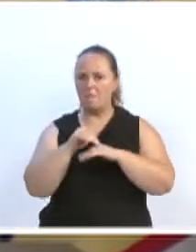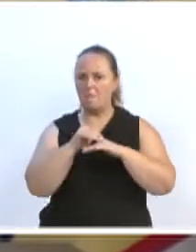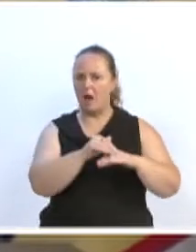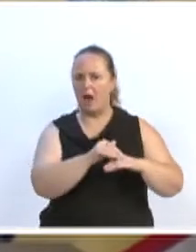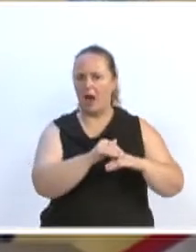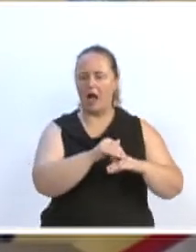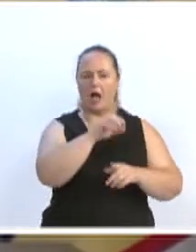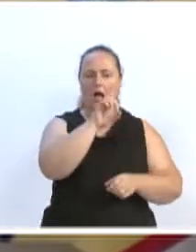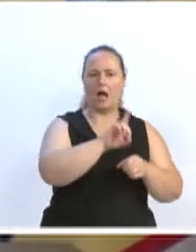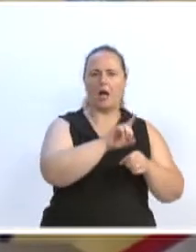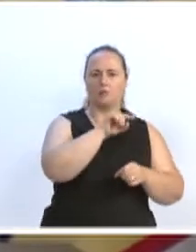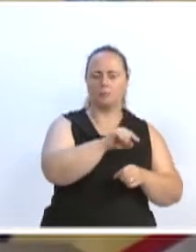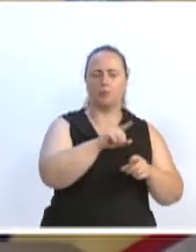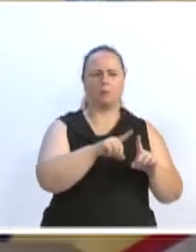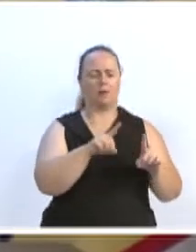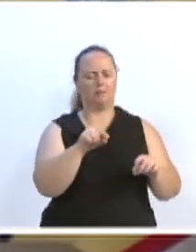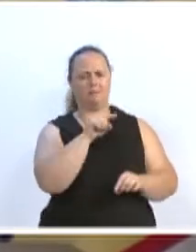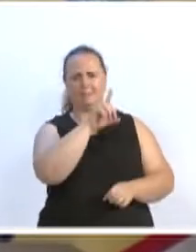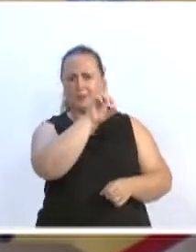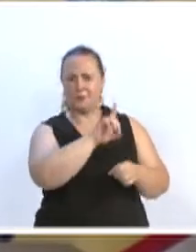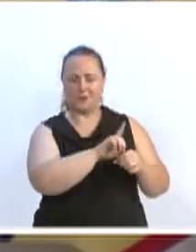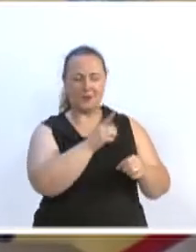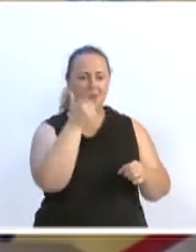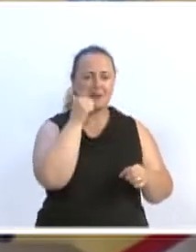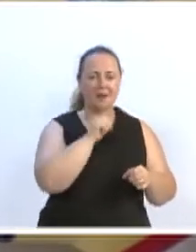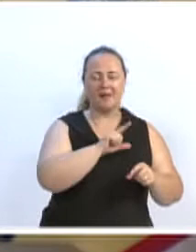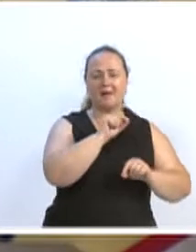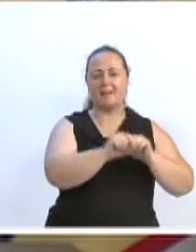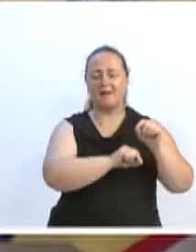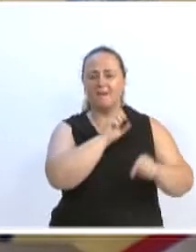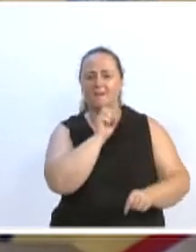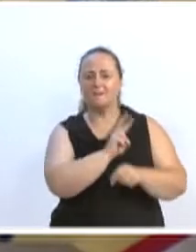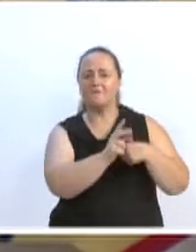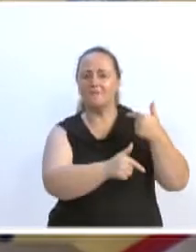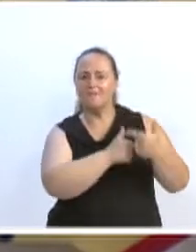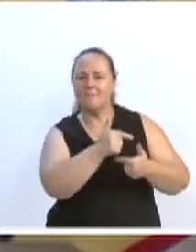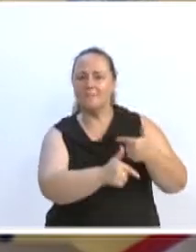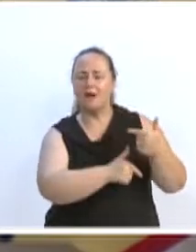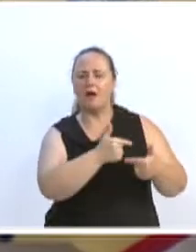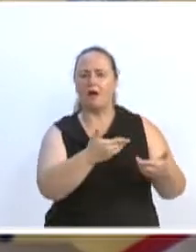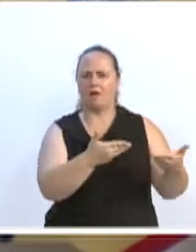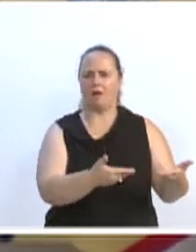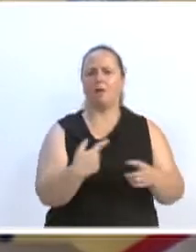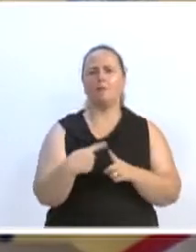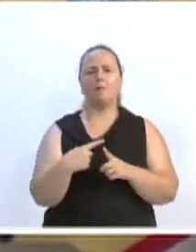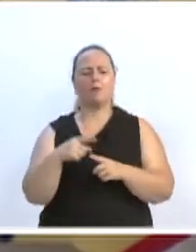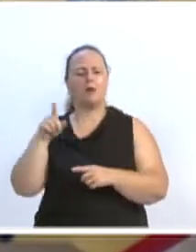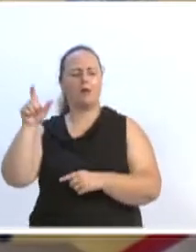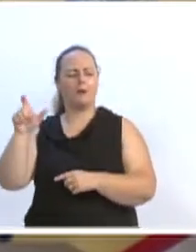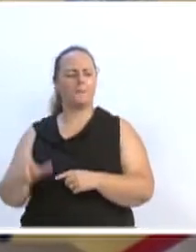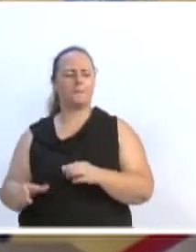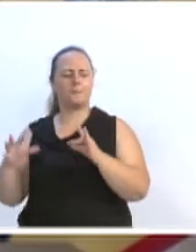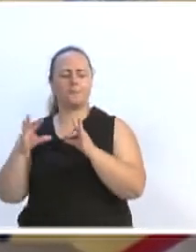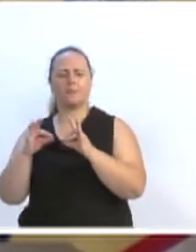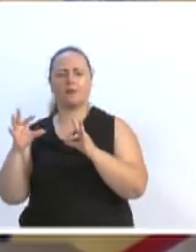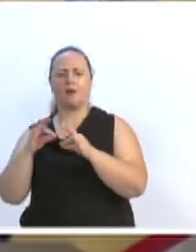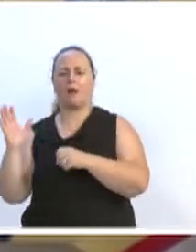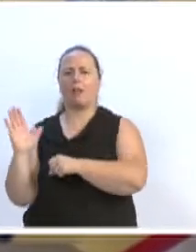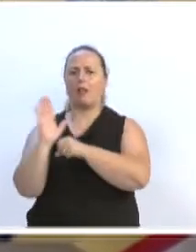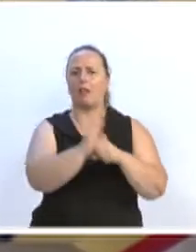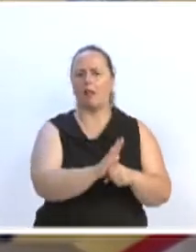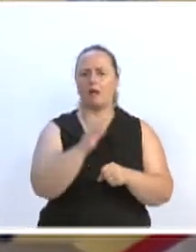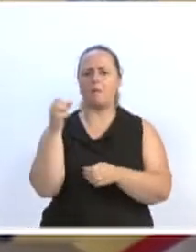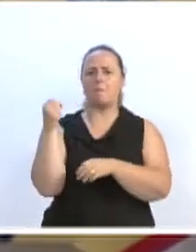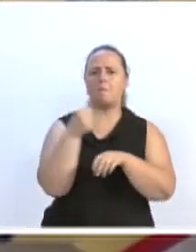trazem renda para nossa cidade o cidadão que dá o emprego o cidadão que paga seu imposto e liberar s e deve ter o